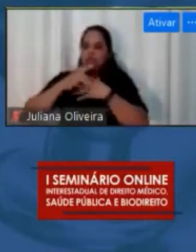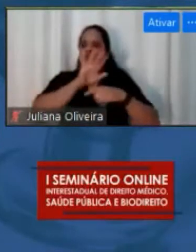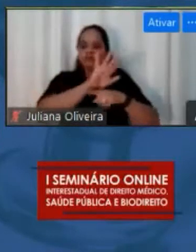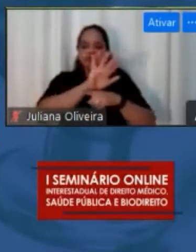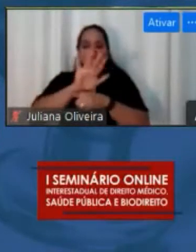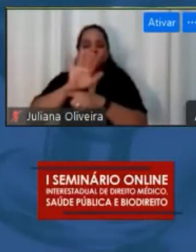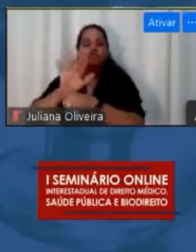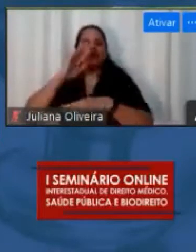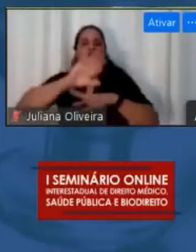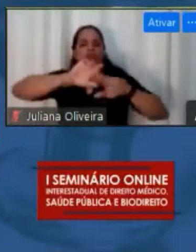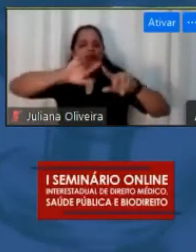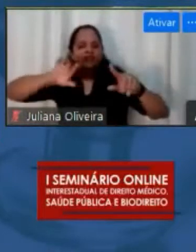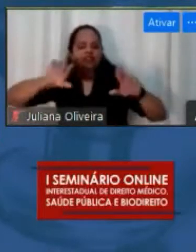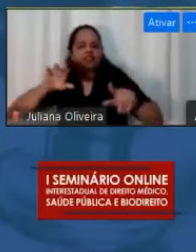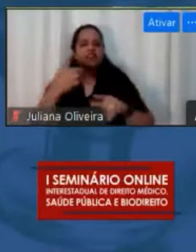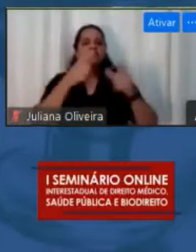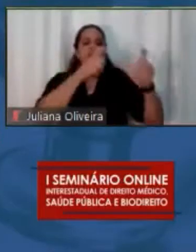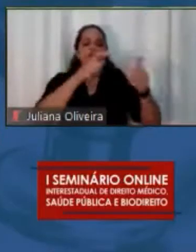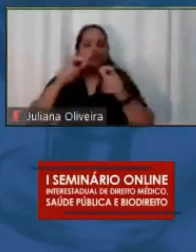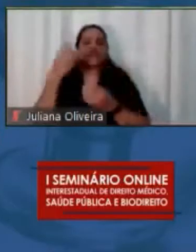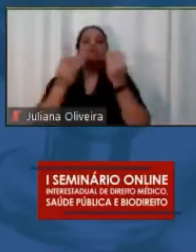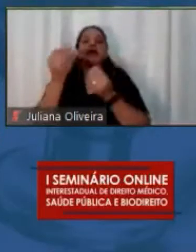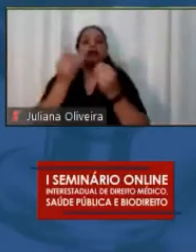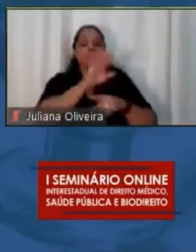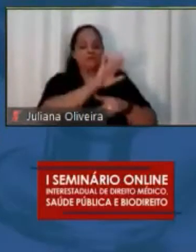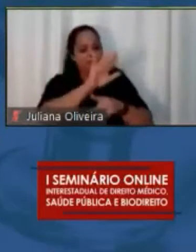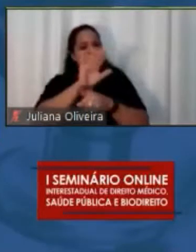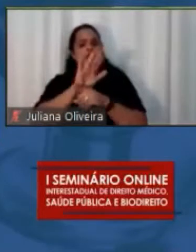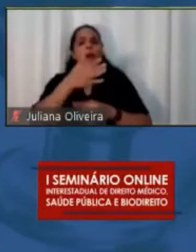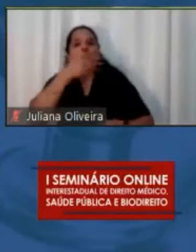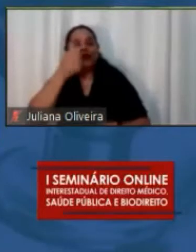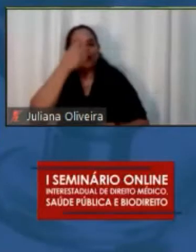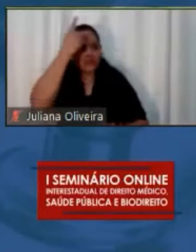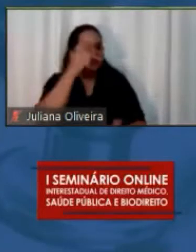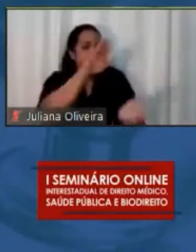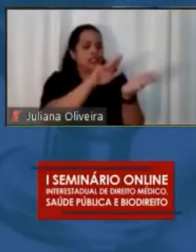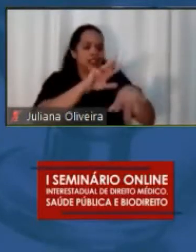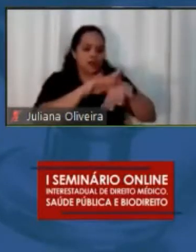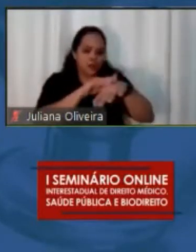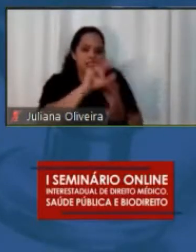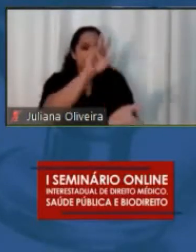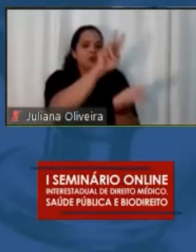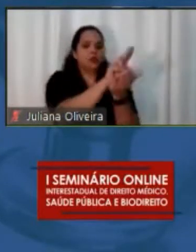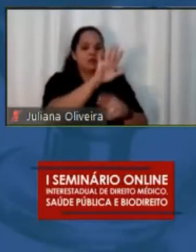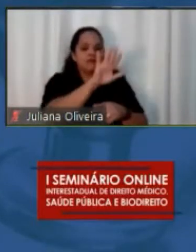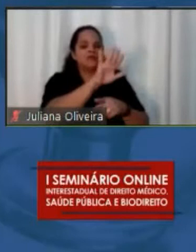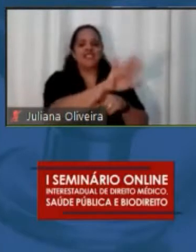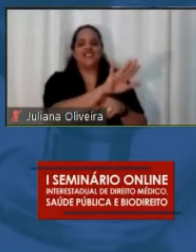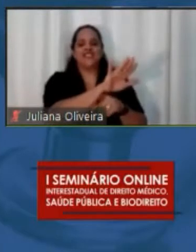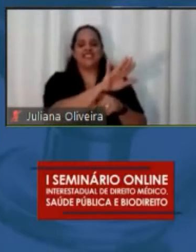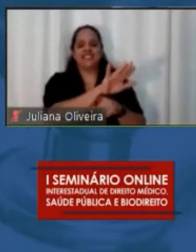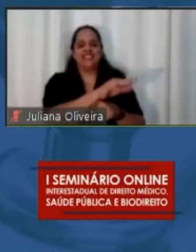estão envolvidos em prover o melhor tratamento possível para o paciente sem uso de transfusão. Nós não temos nenhum conflito de